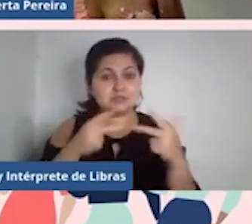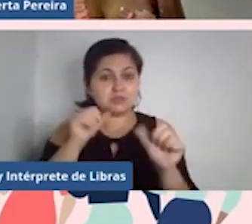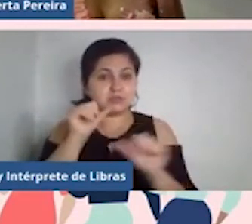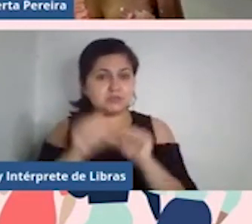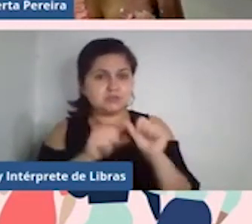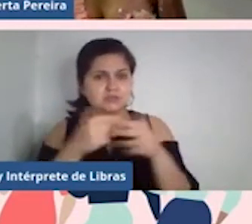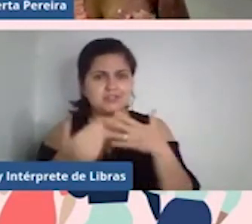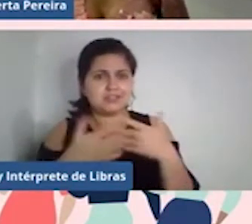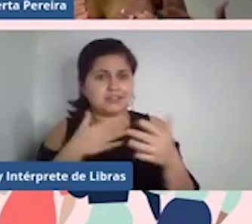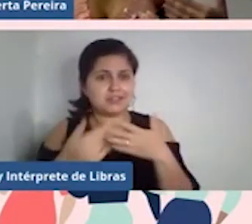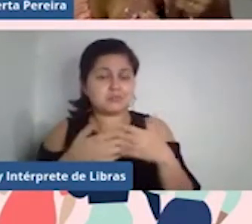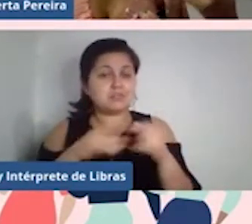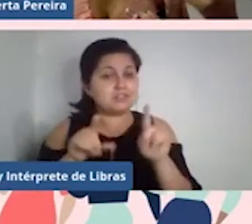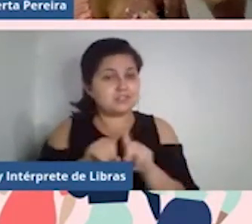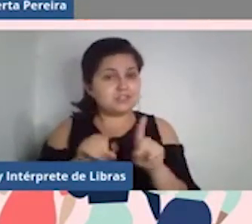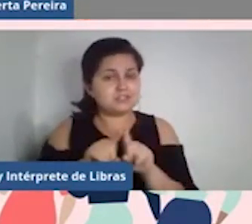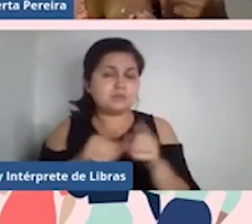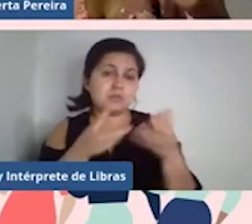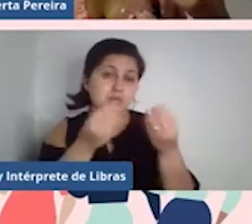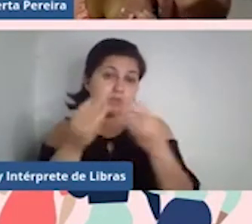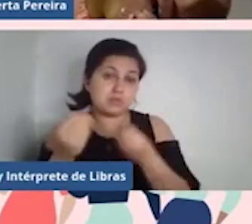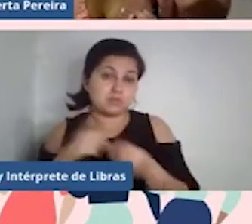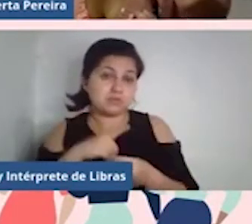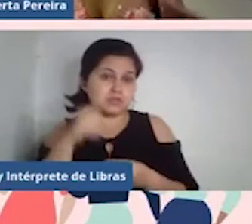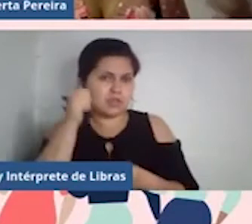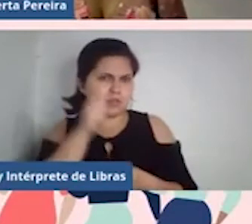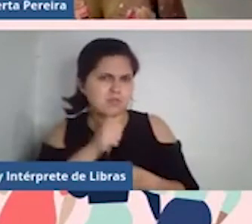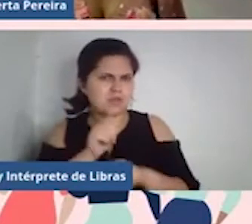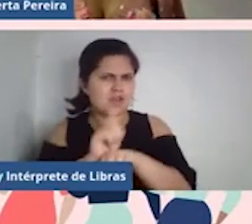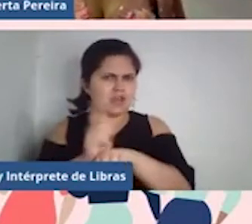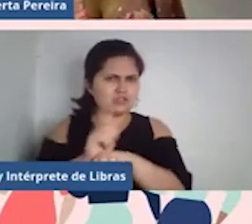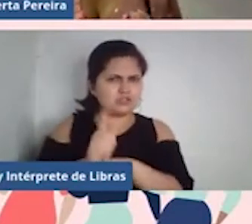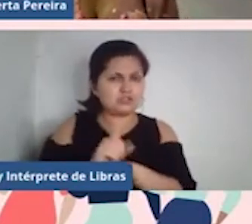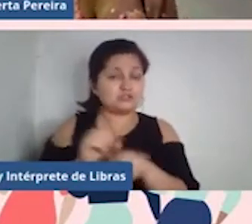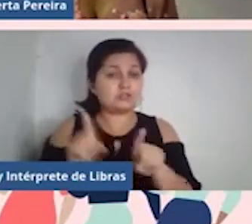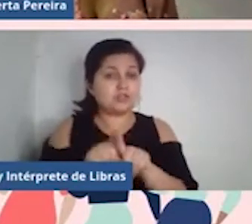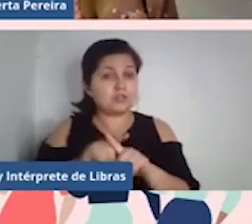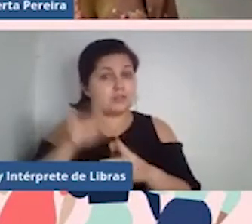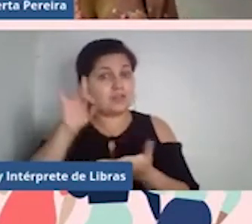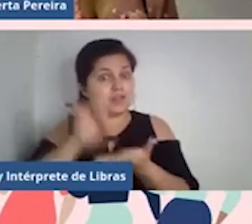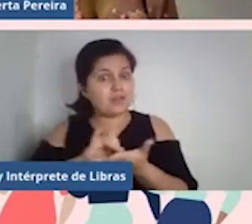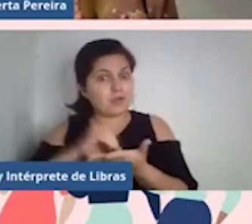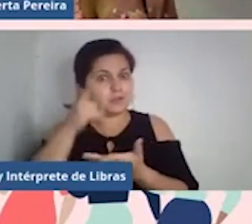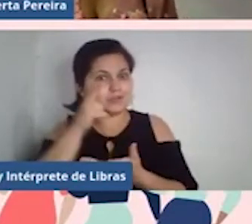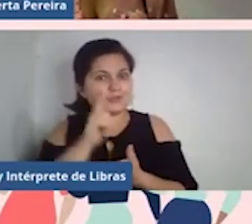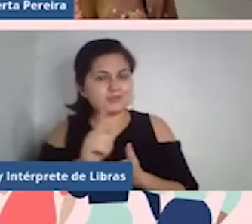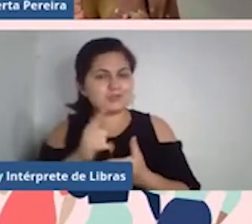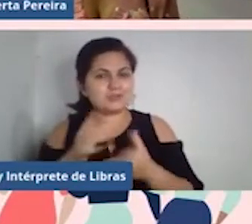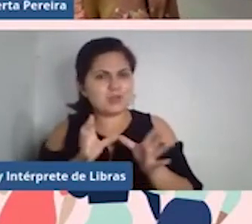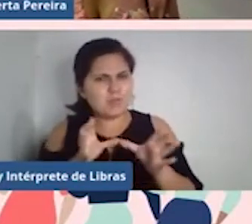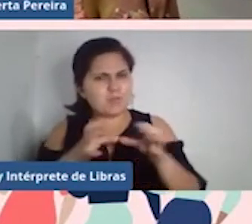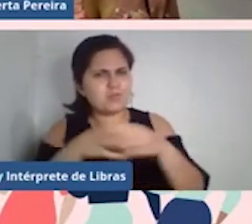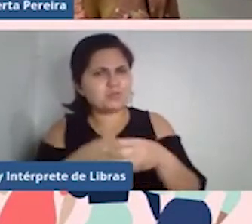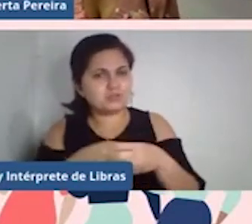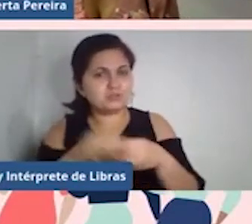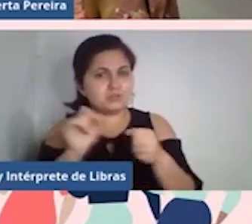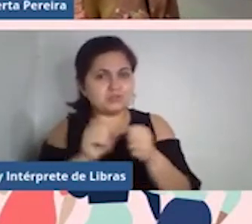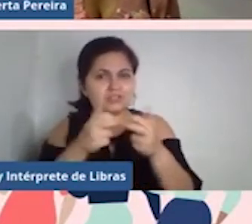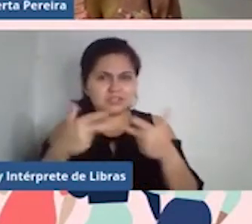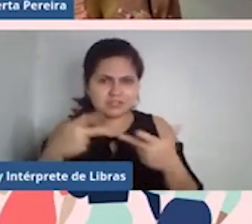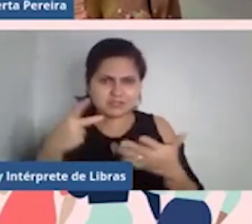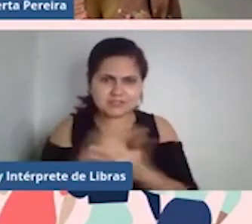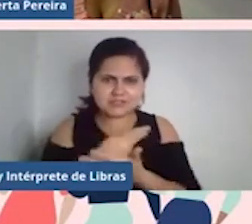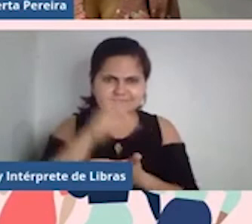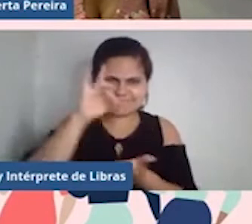independente também, né? Muitos têm mulheres gestoras e que realmente conseguem, como time, fazer as coisas acontecerem, né?